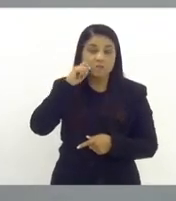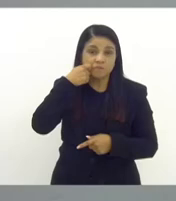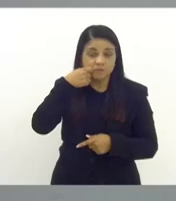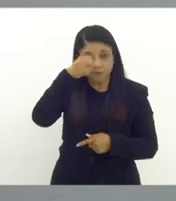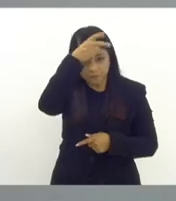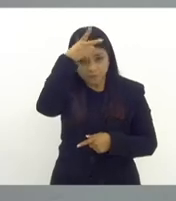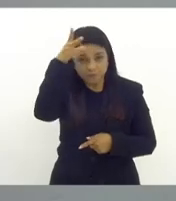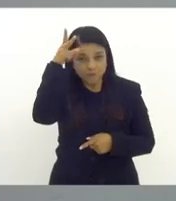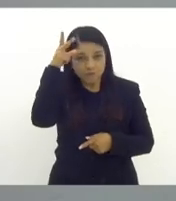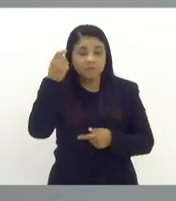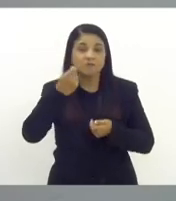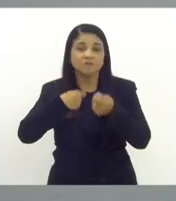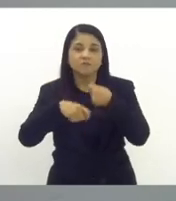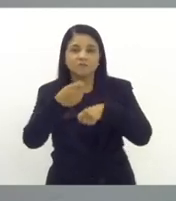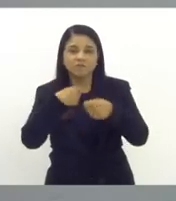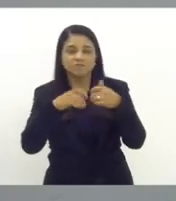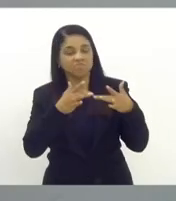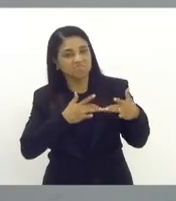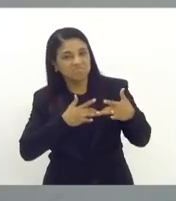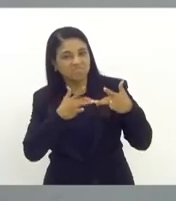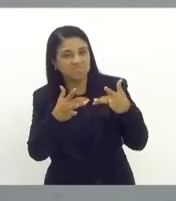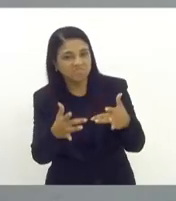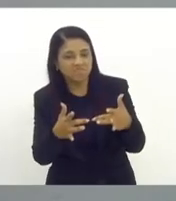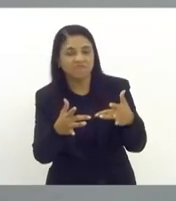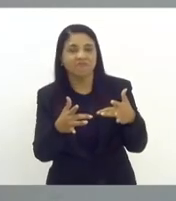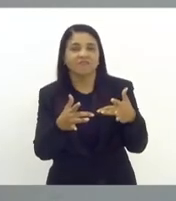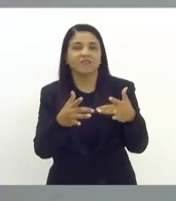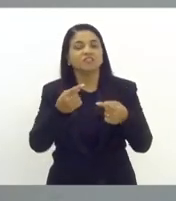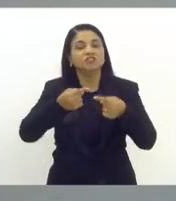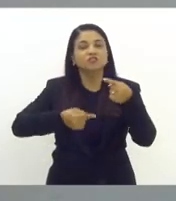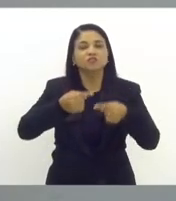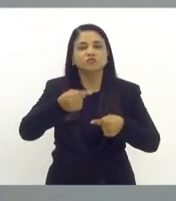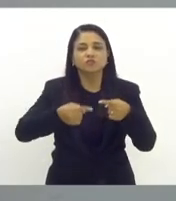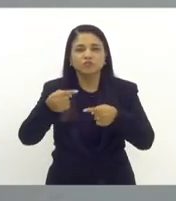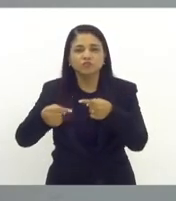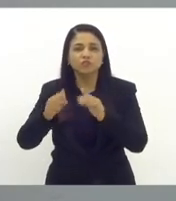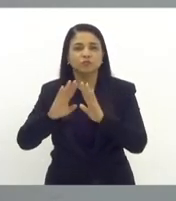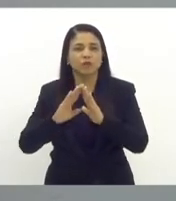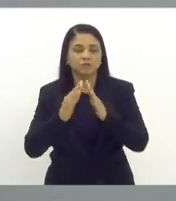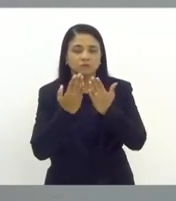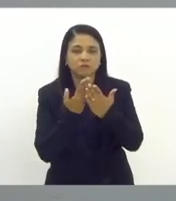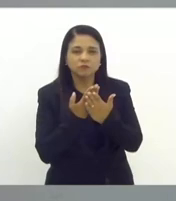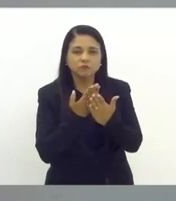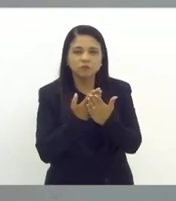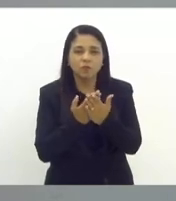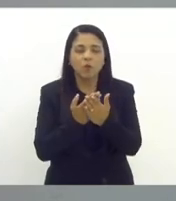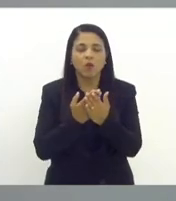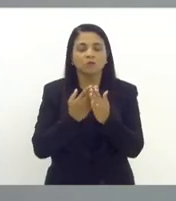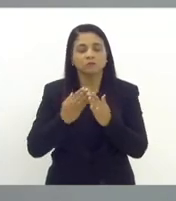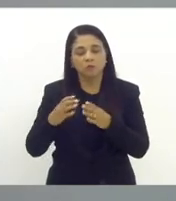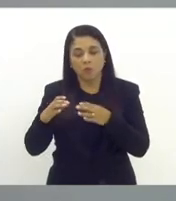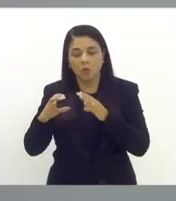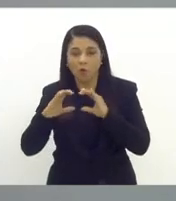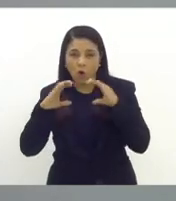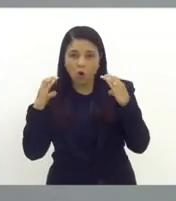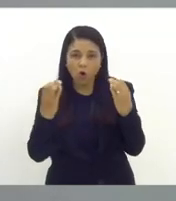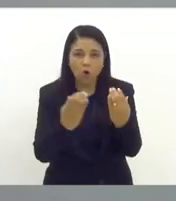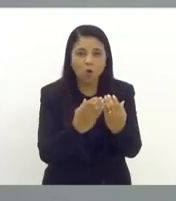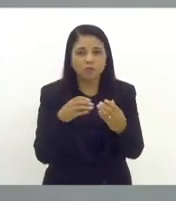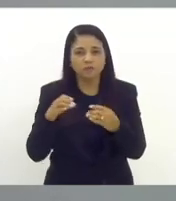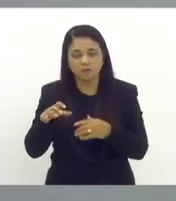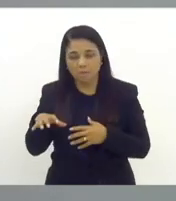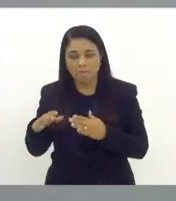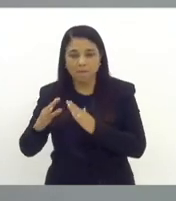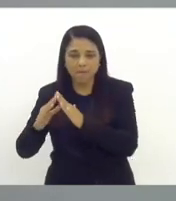tá com a economia é solidária discutindo com algumas escolas em algumas Comunidades a questão da formação